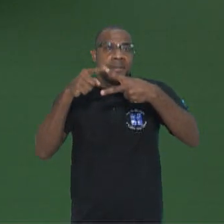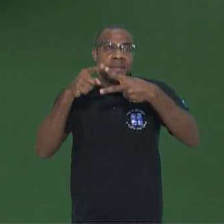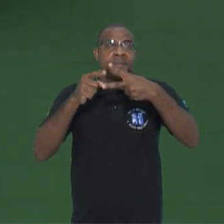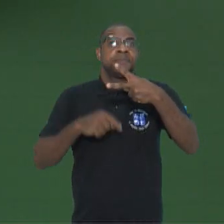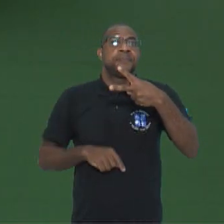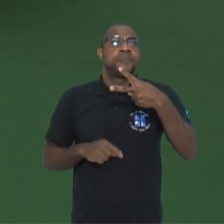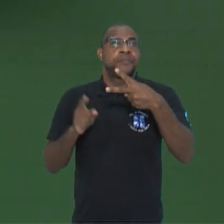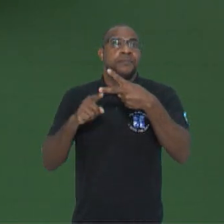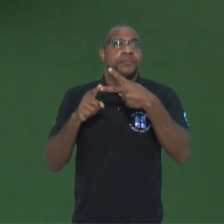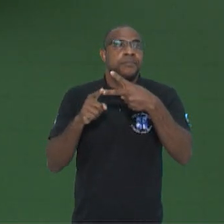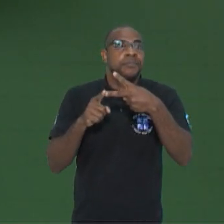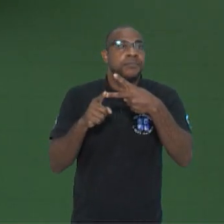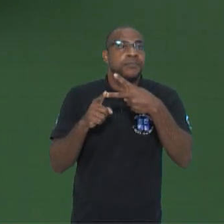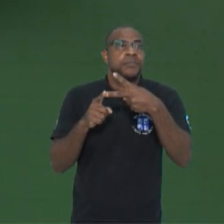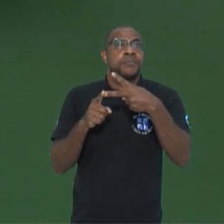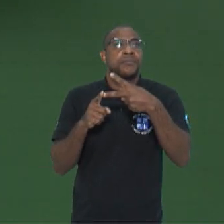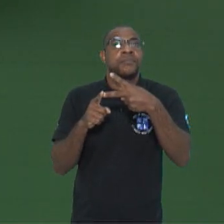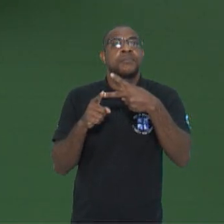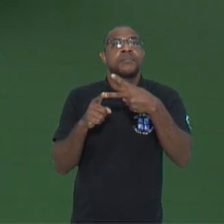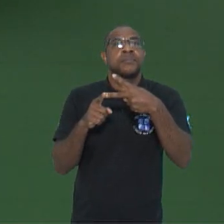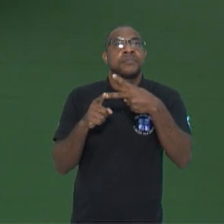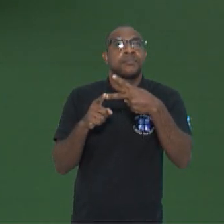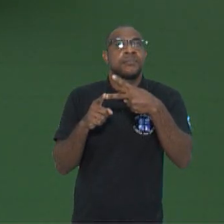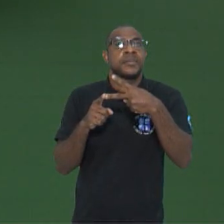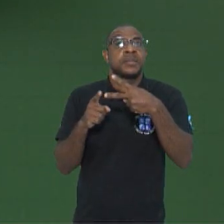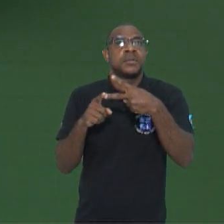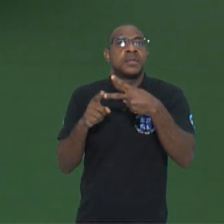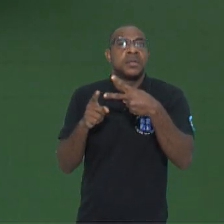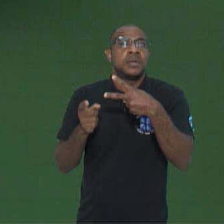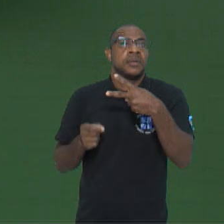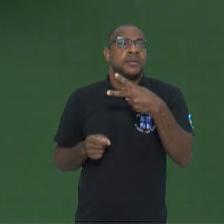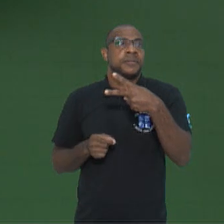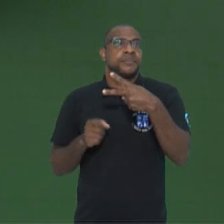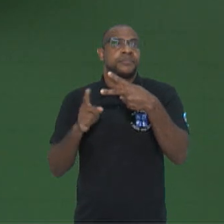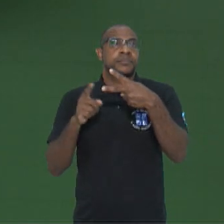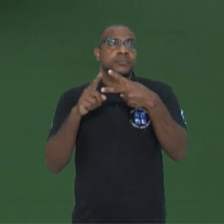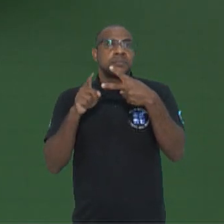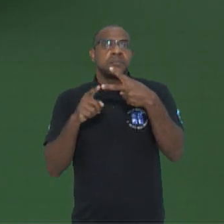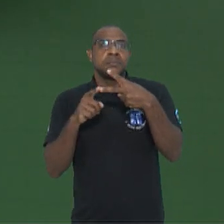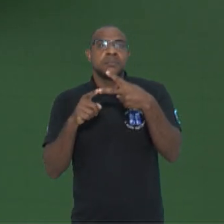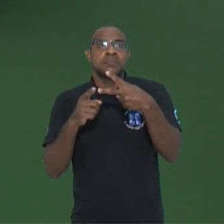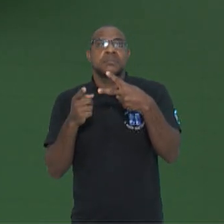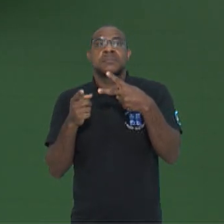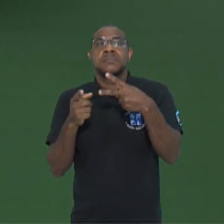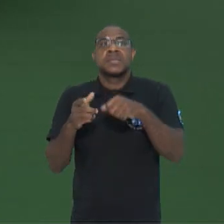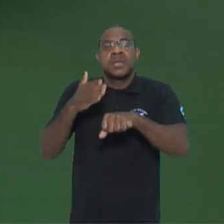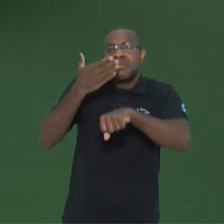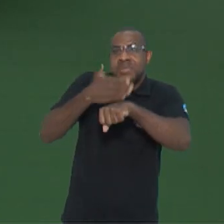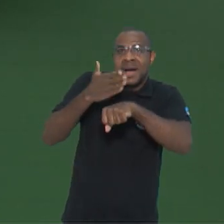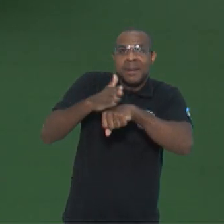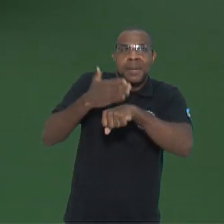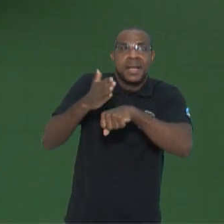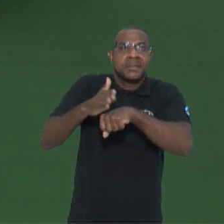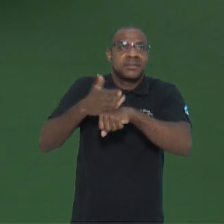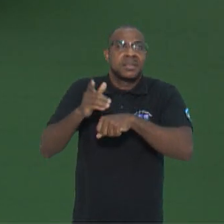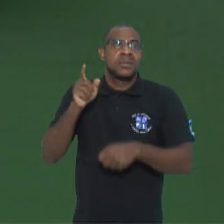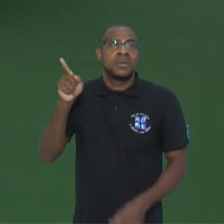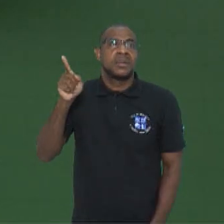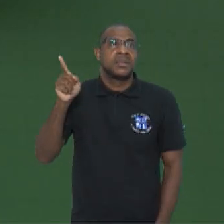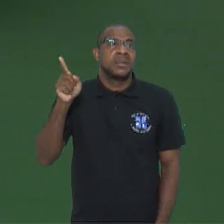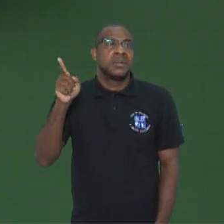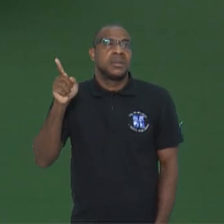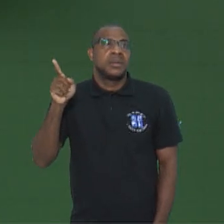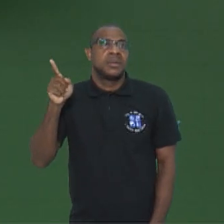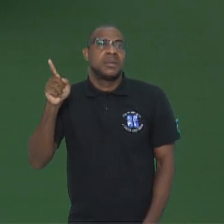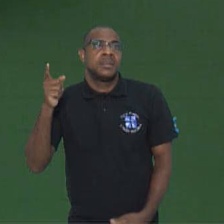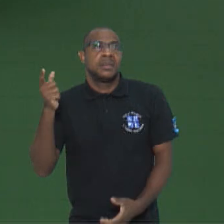Alpes. Temos um outro conceito que é o andinismo, que seria a prática do montanhismo só que nos Andes, na Cordilheira dos Andes. E lá nós temos